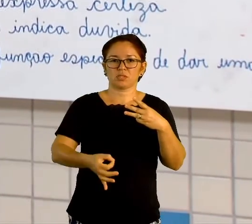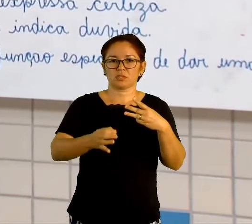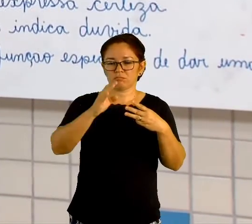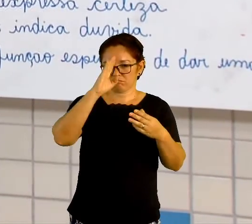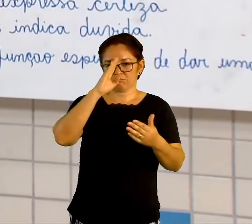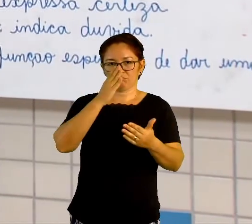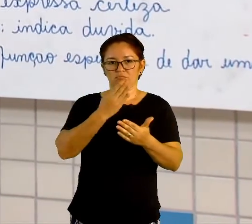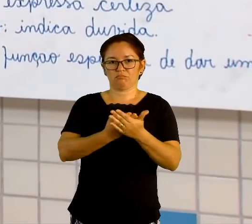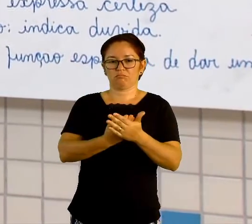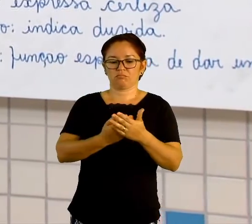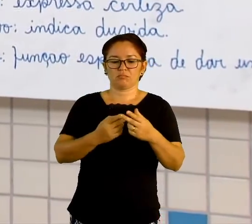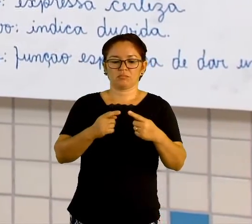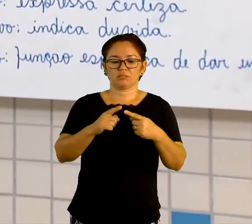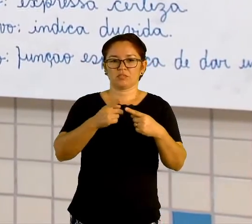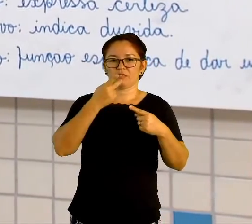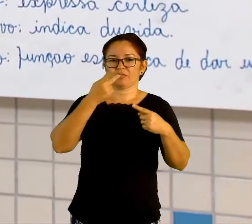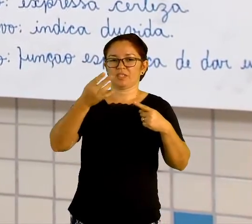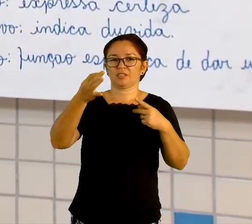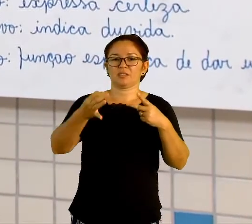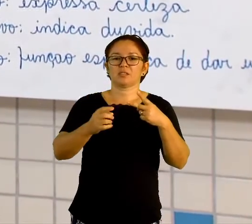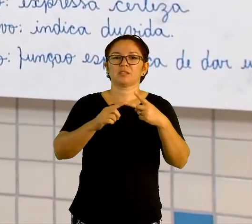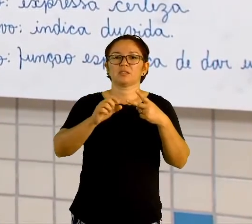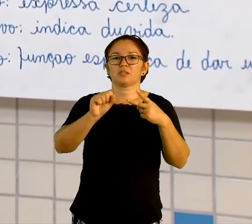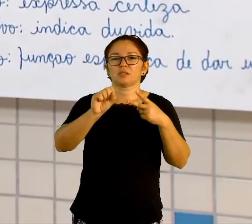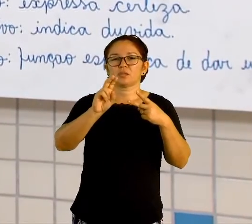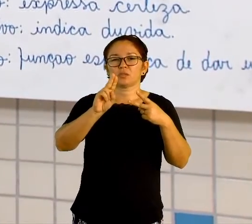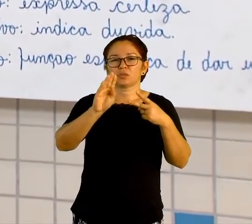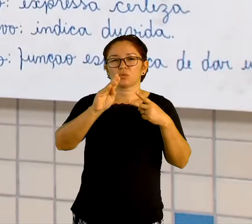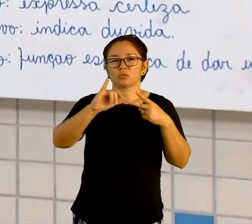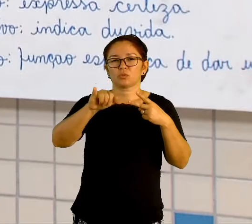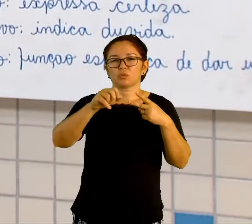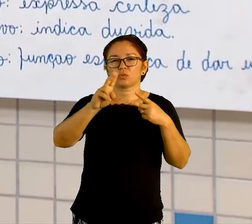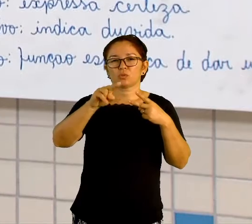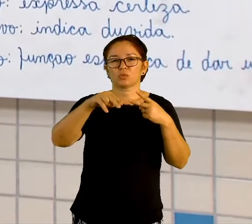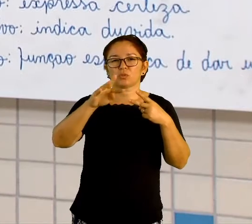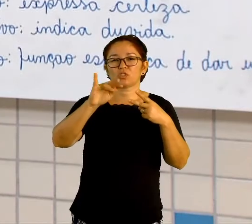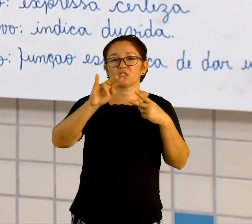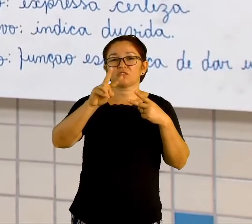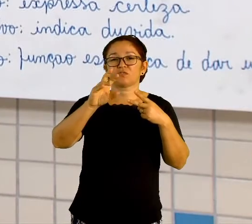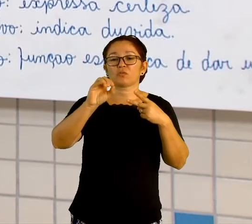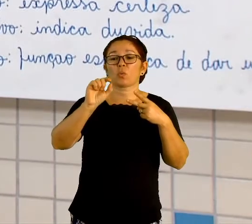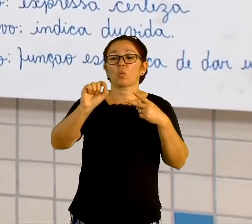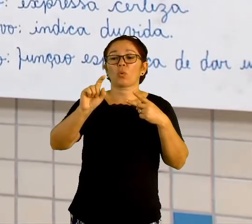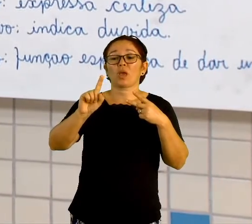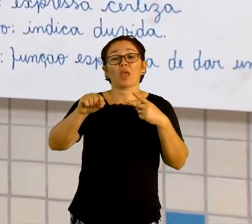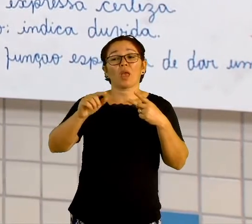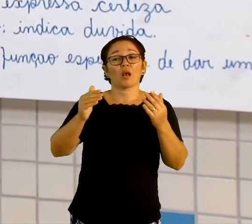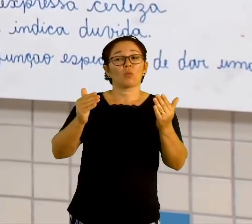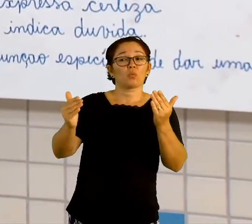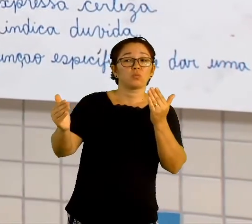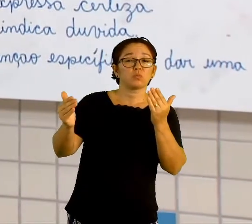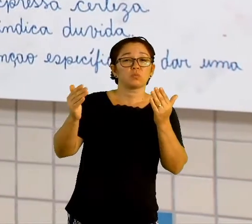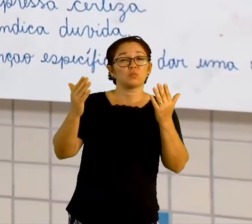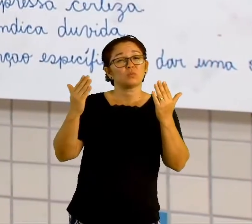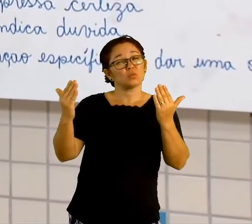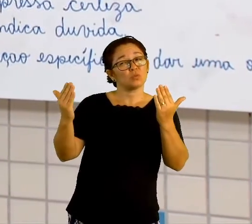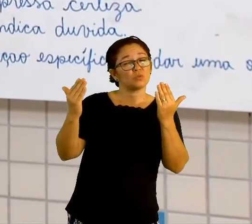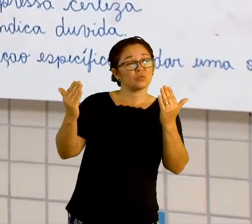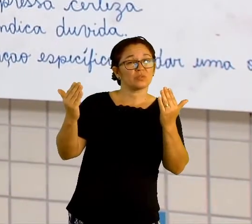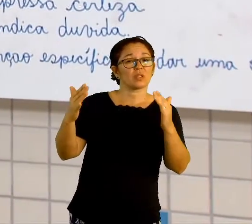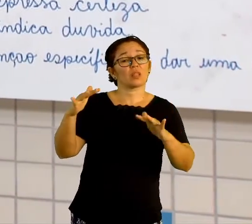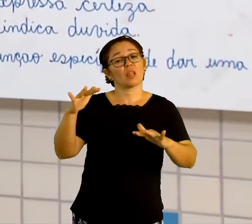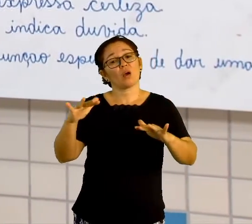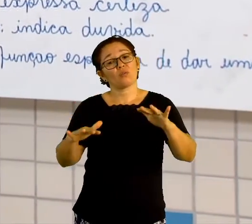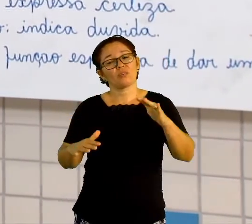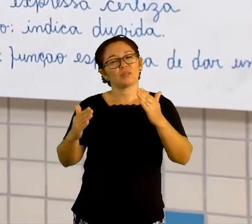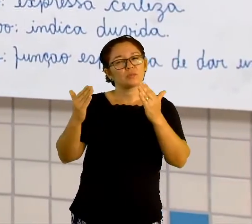acontecer, e o subjuntivo, que vai indicar uma dúvida, né? pode acontecer ou não,